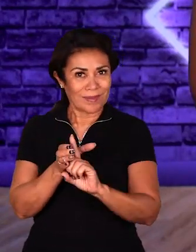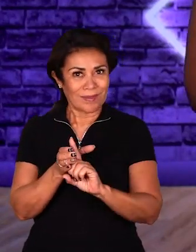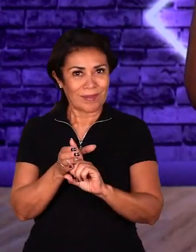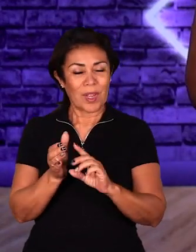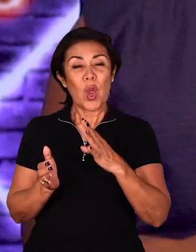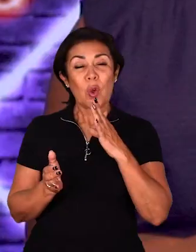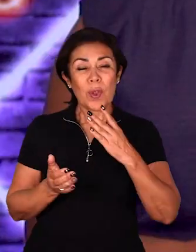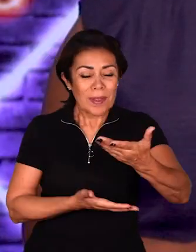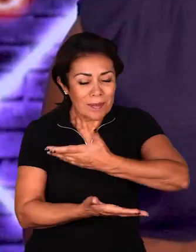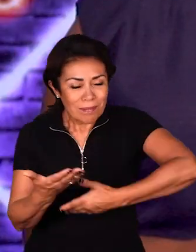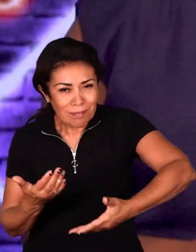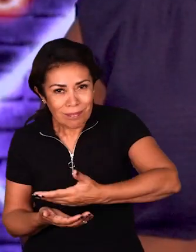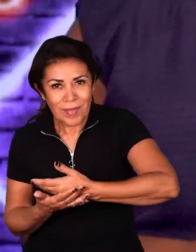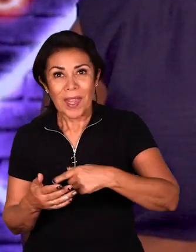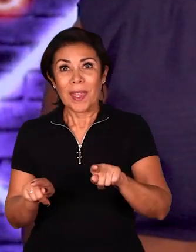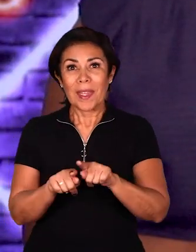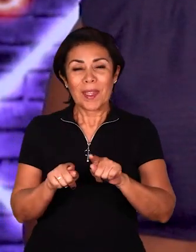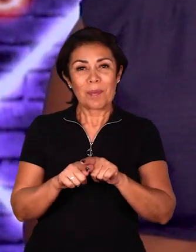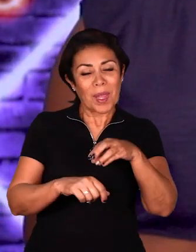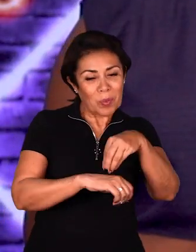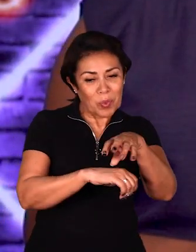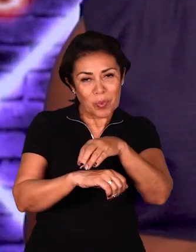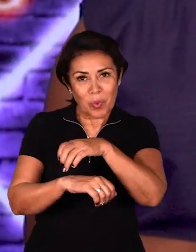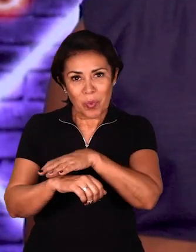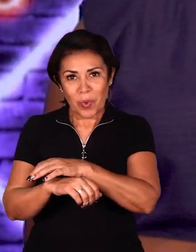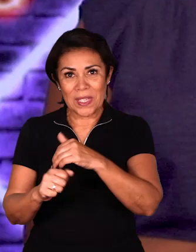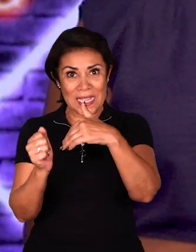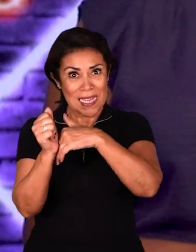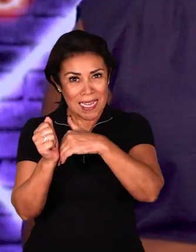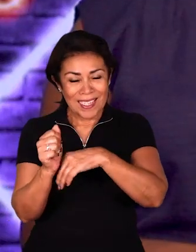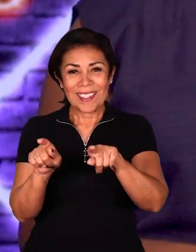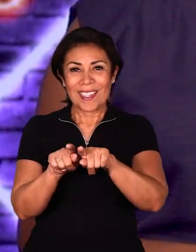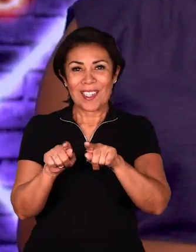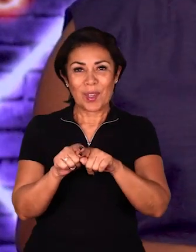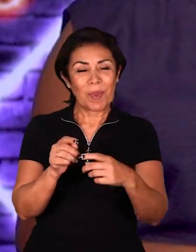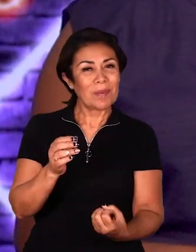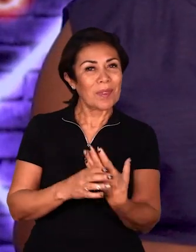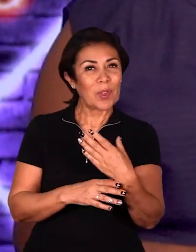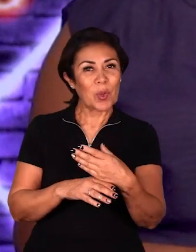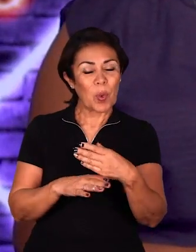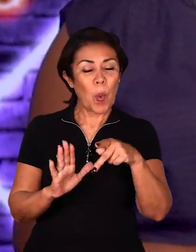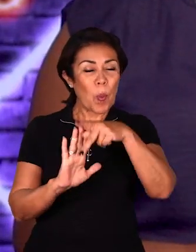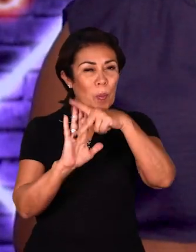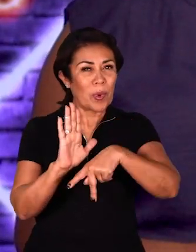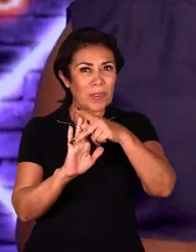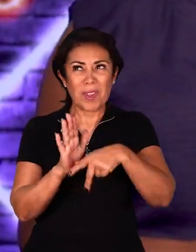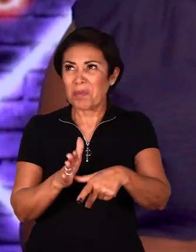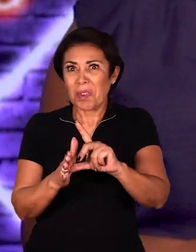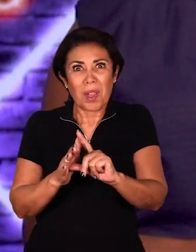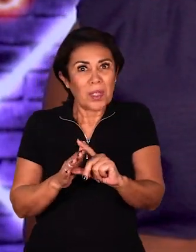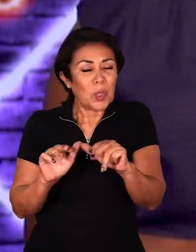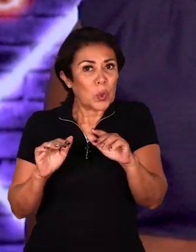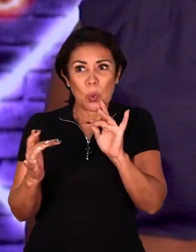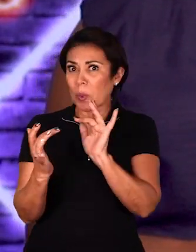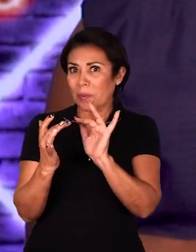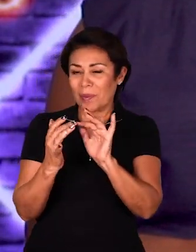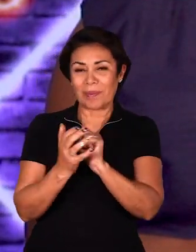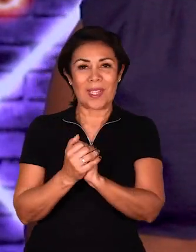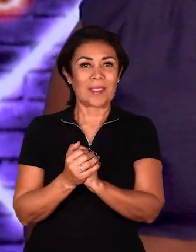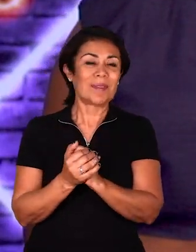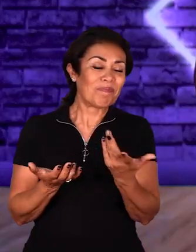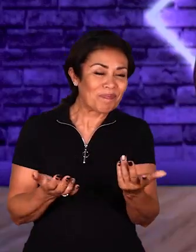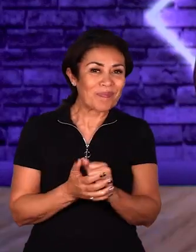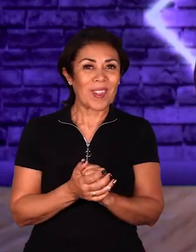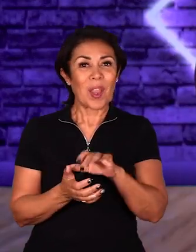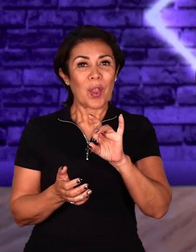dessa comunidade. Além de trocar conhecimento com outras pessoas, muitas vezes nós compartilhamos nossos códigos e construímos projetos em conjunto com gente que nunca